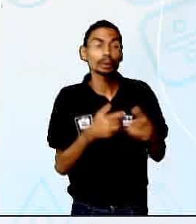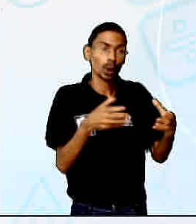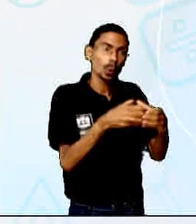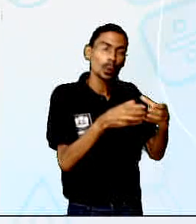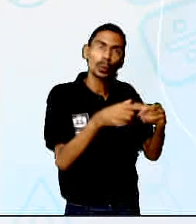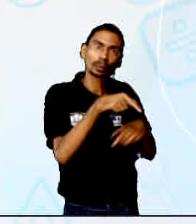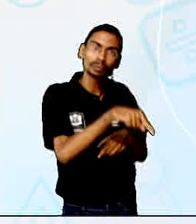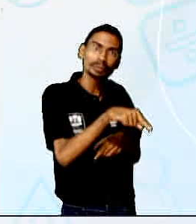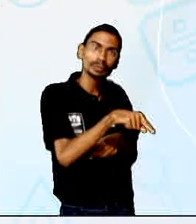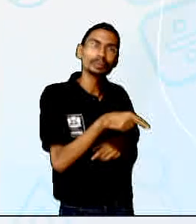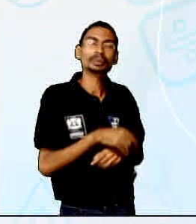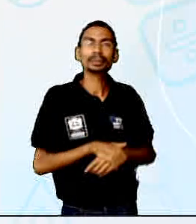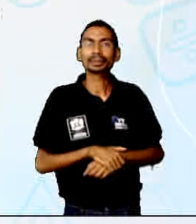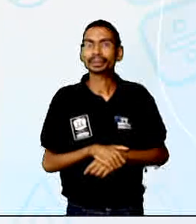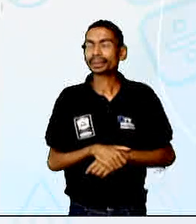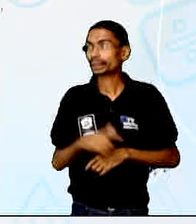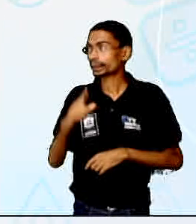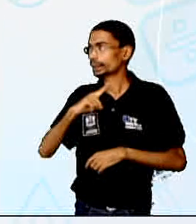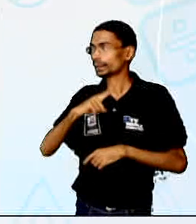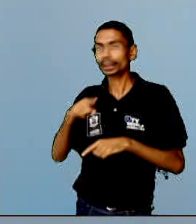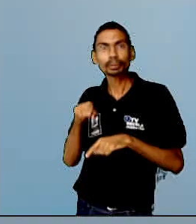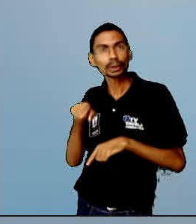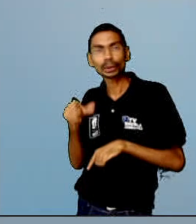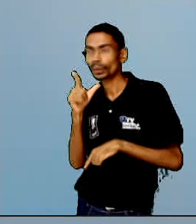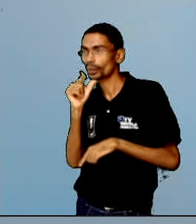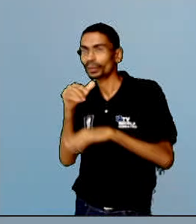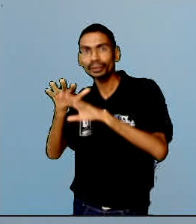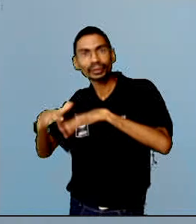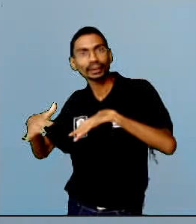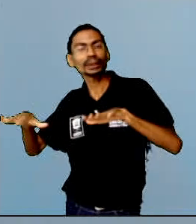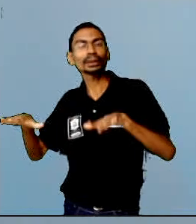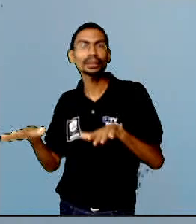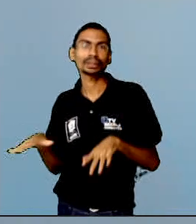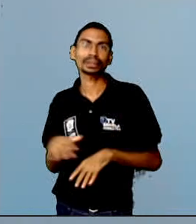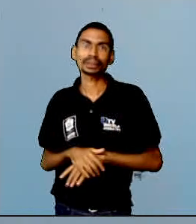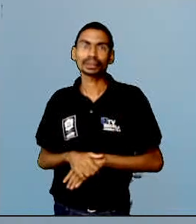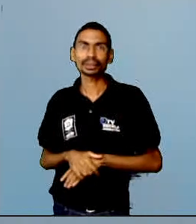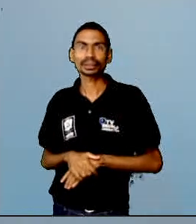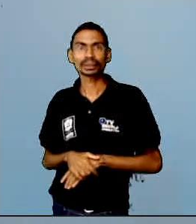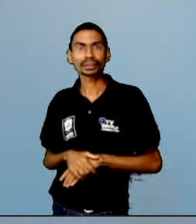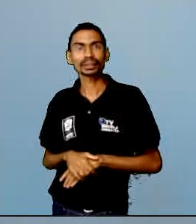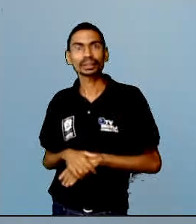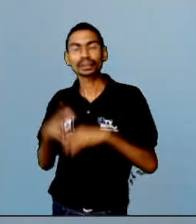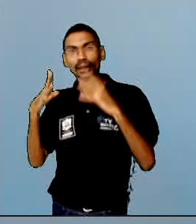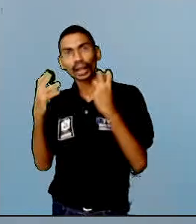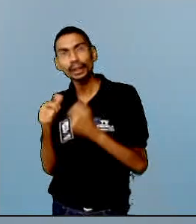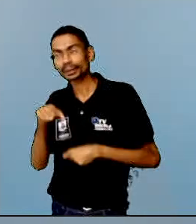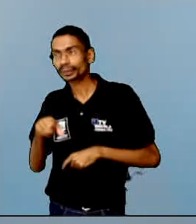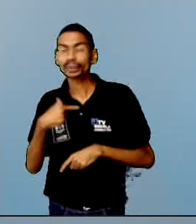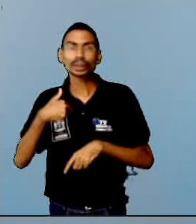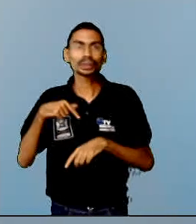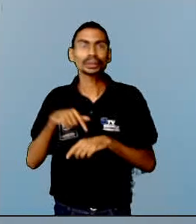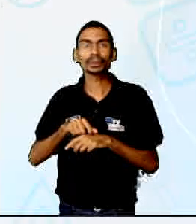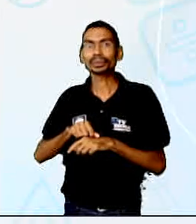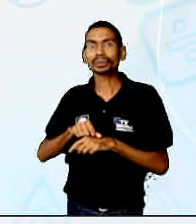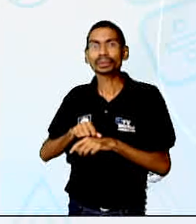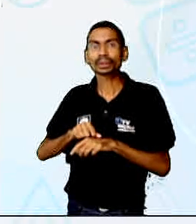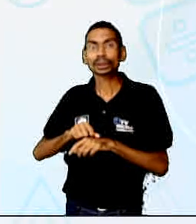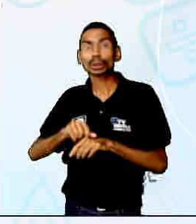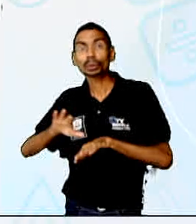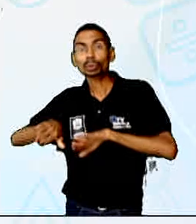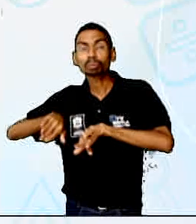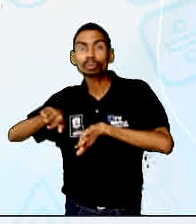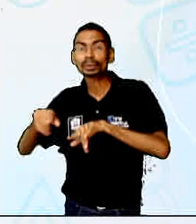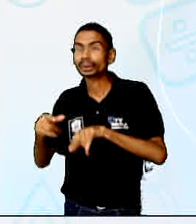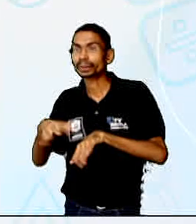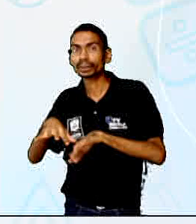os animais aquáticos, ok? Que eles se desenvolveram nadadeiras e assim